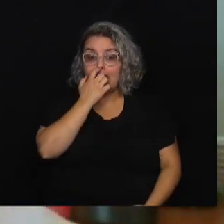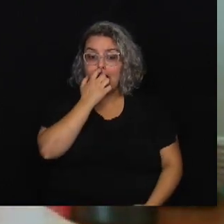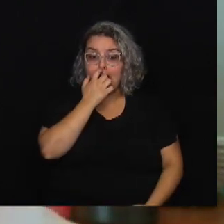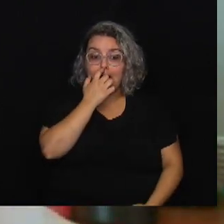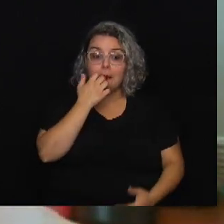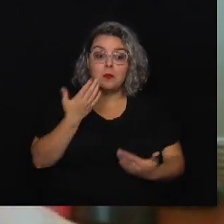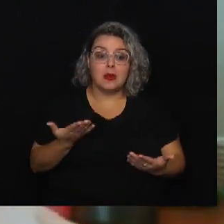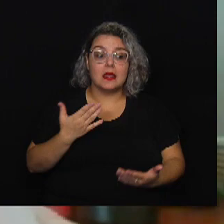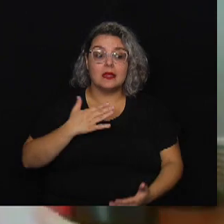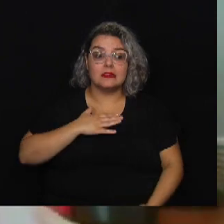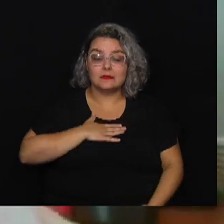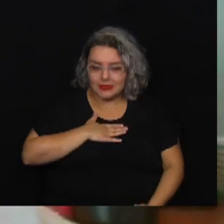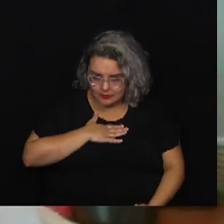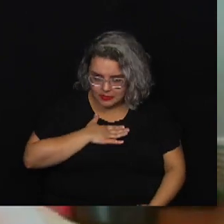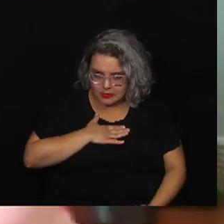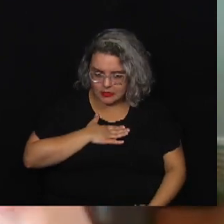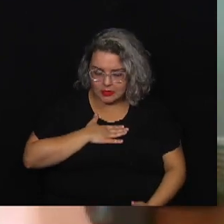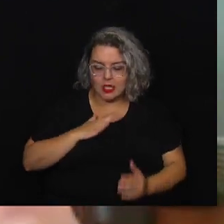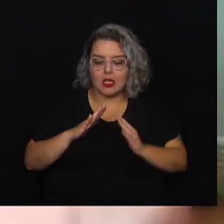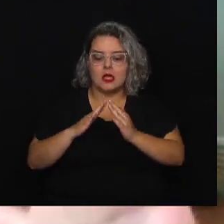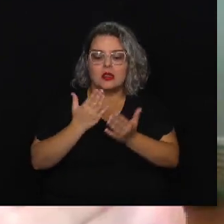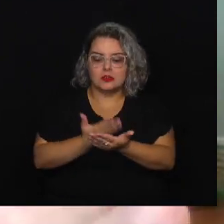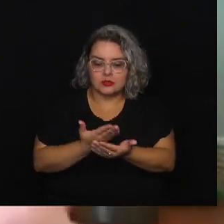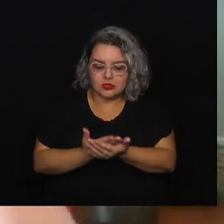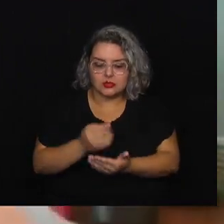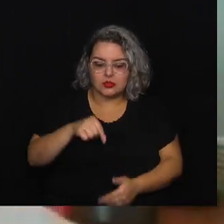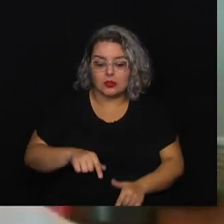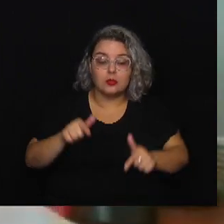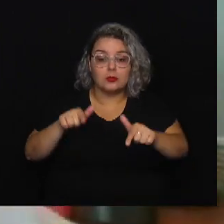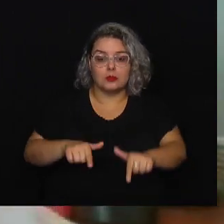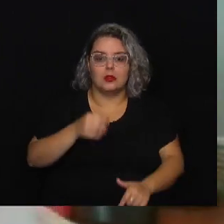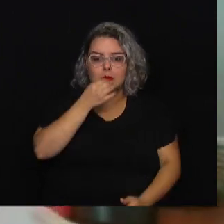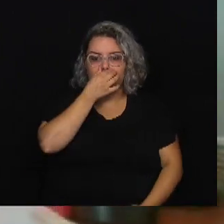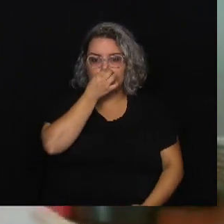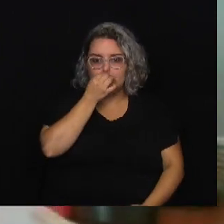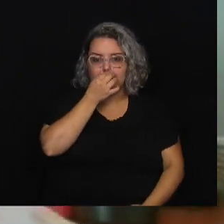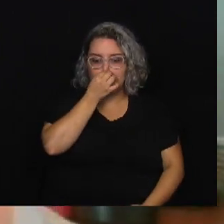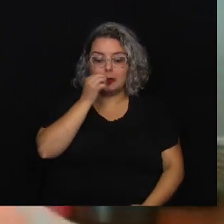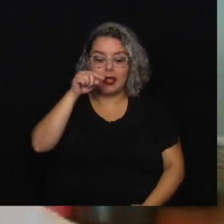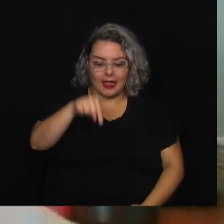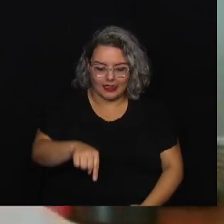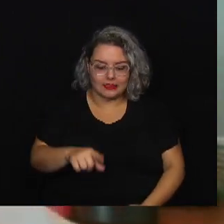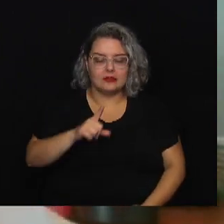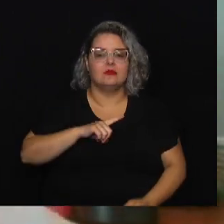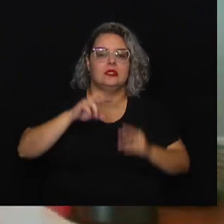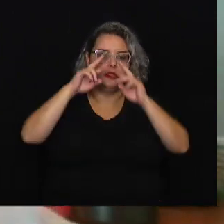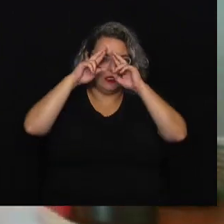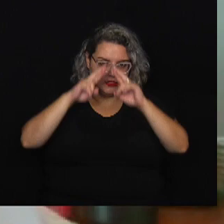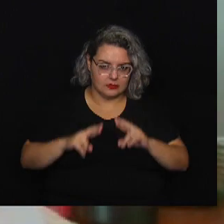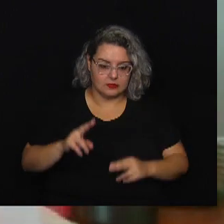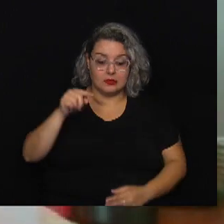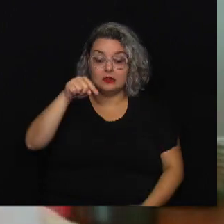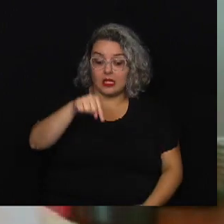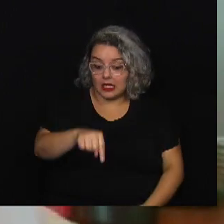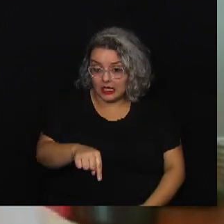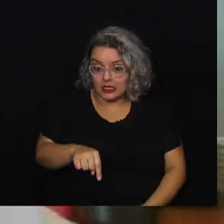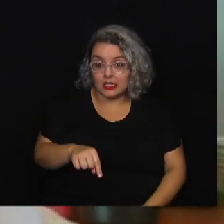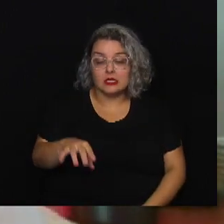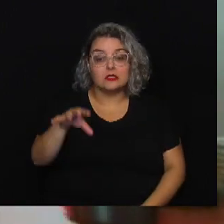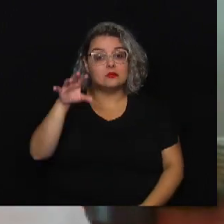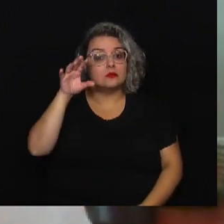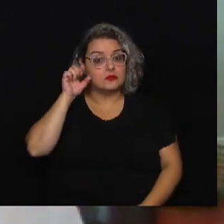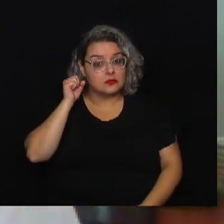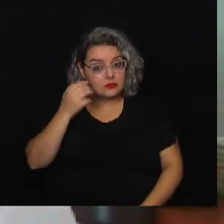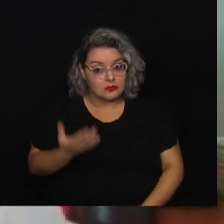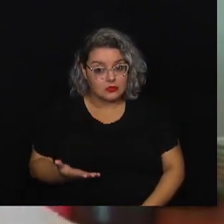para mim, é um espaço que chega e fala assim: aqui você vai ser respeitado, aqui vocês vão ser ouvidos, né?